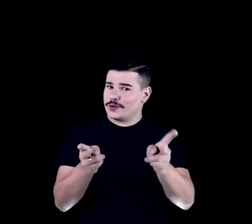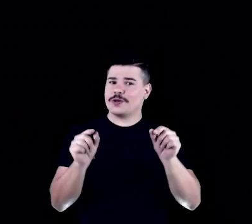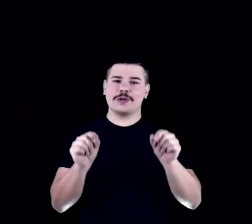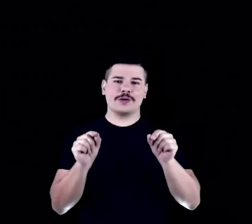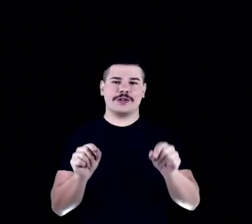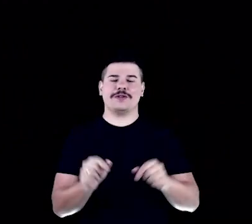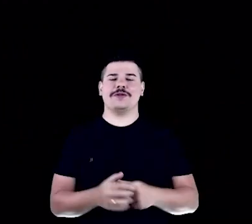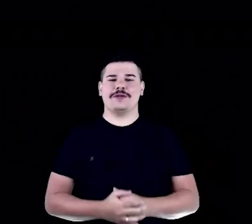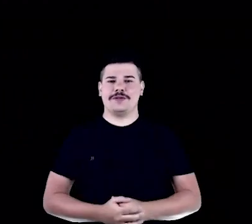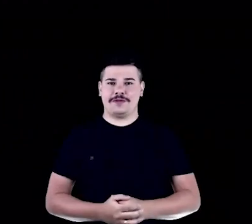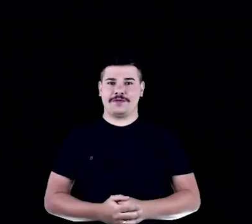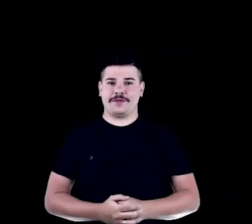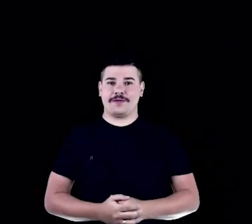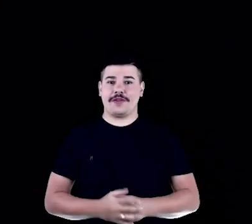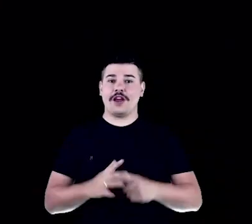Continuando aqui,